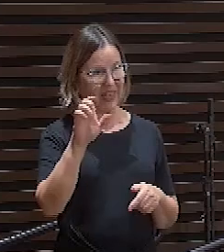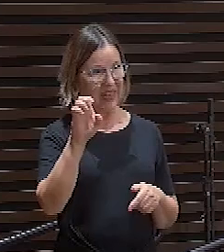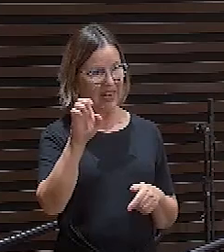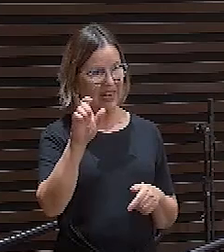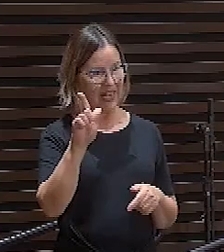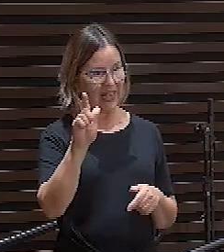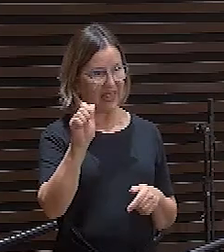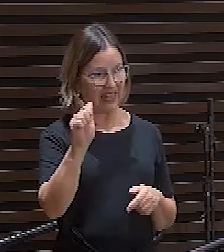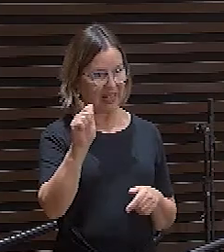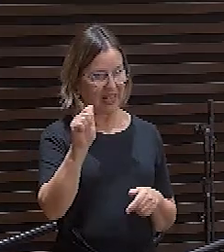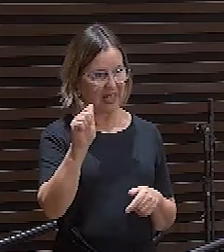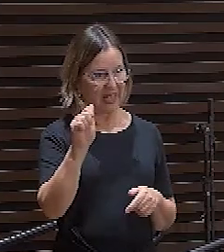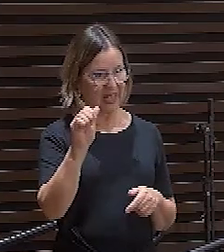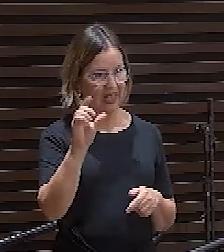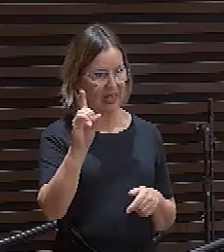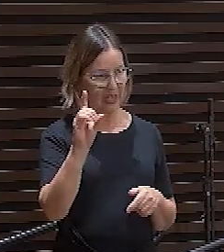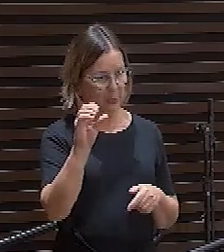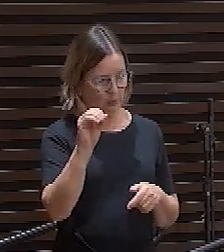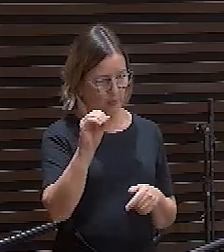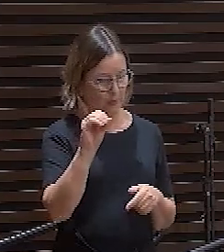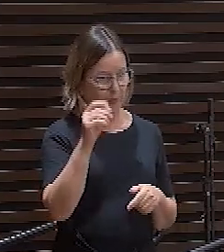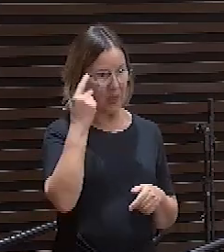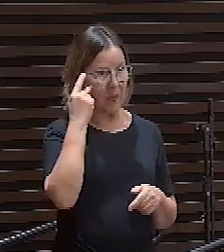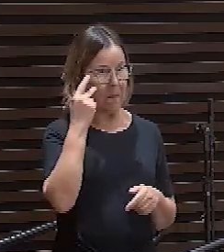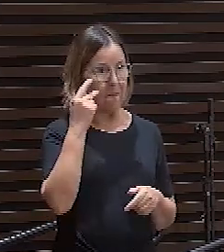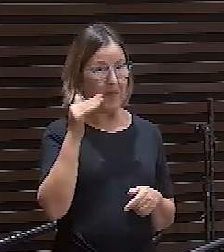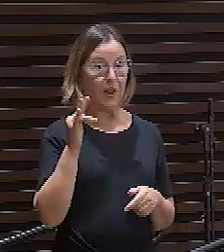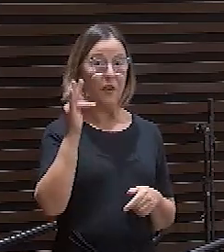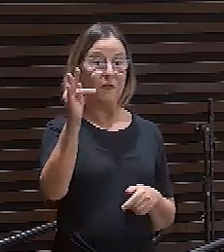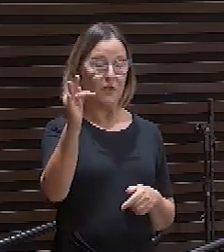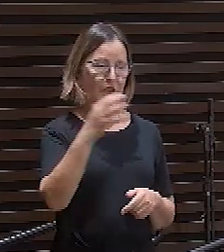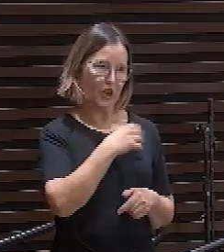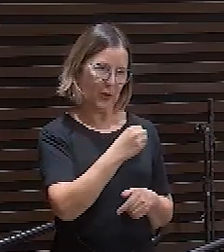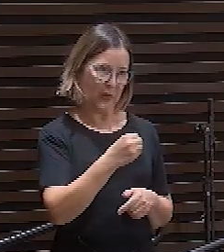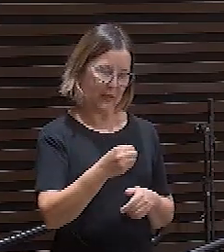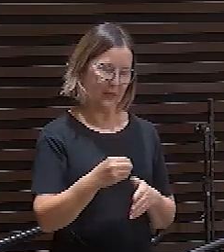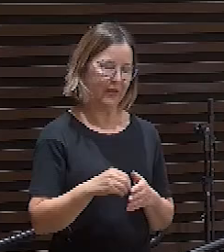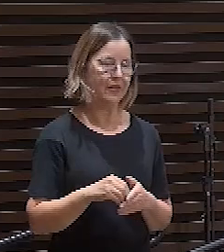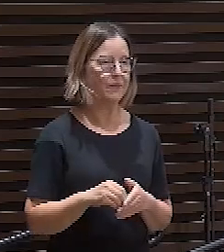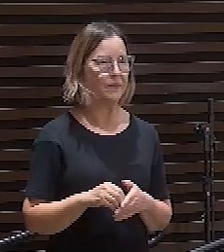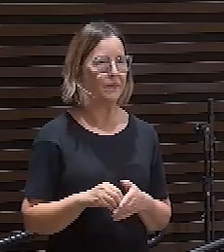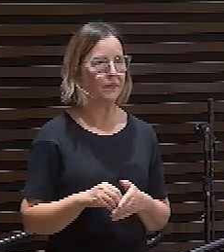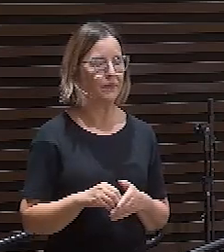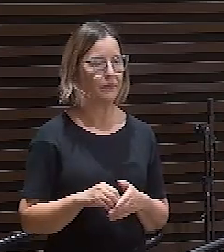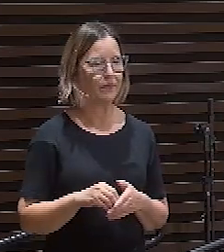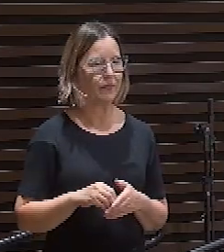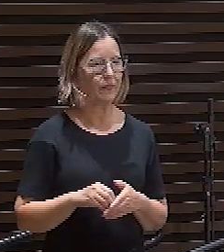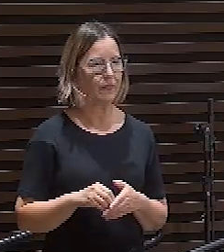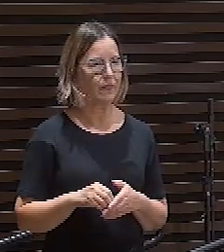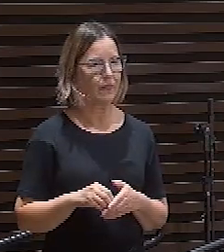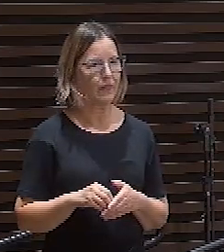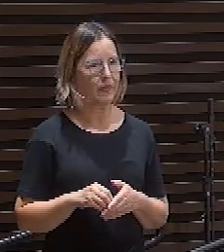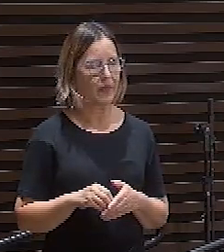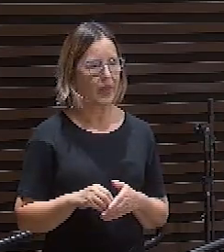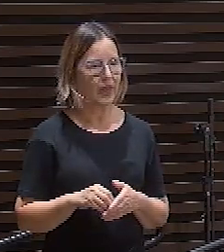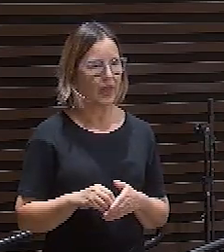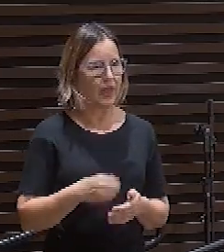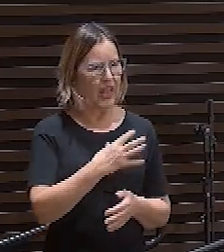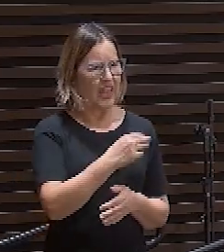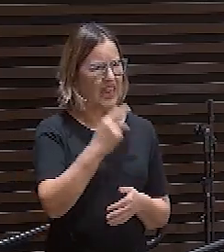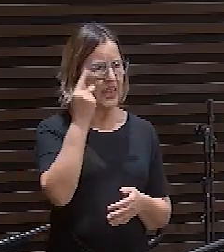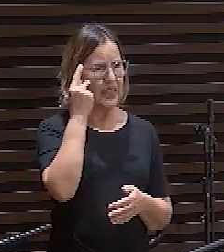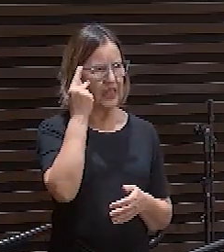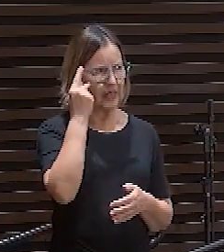dentro da família. O legado fica na família, que é pai, mãe, filhos, filhas,